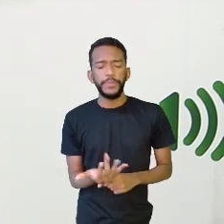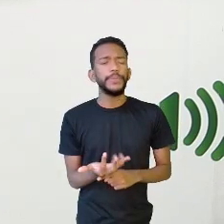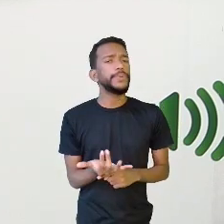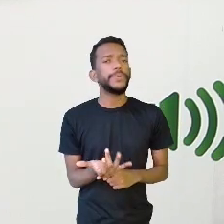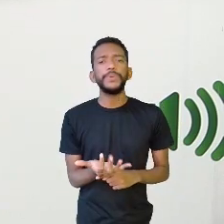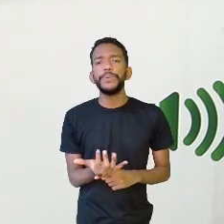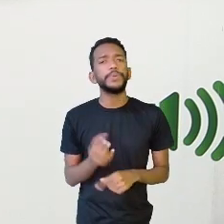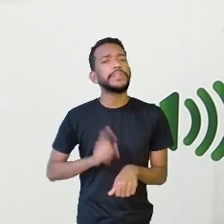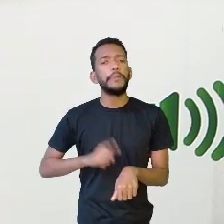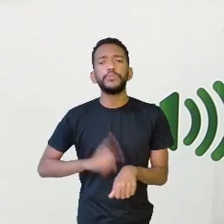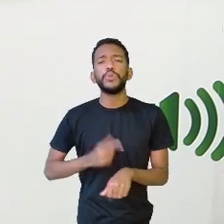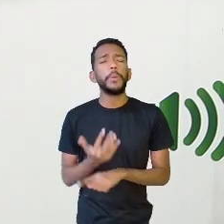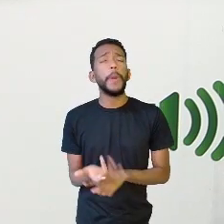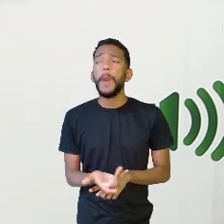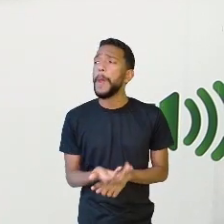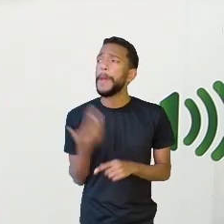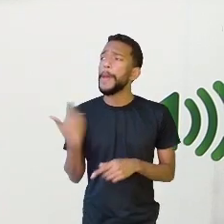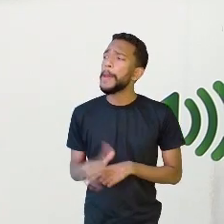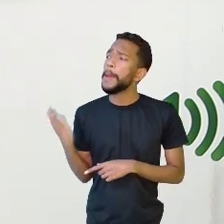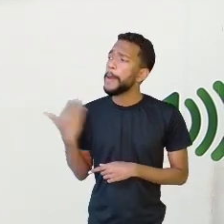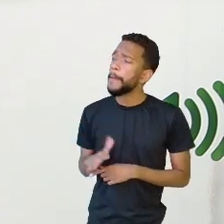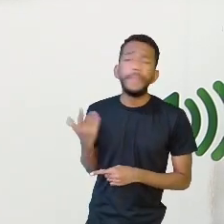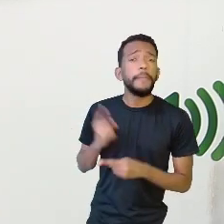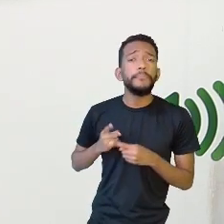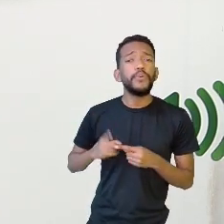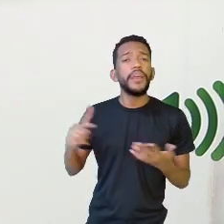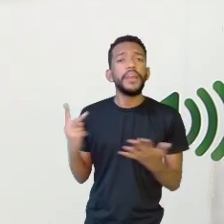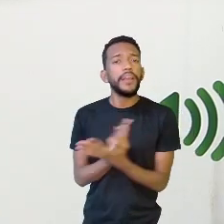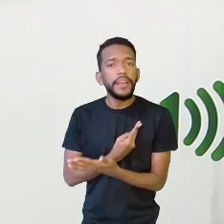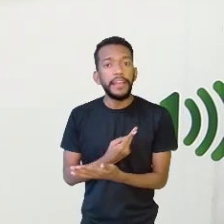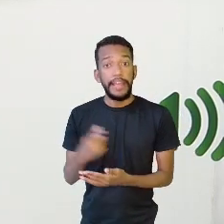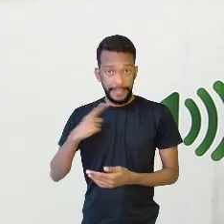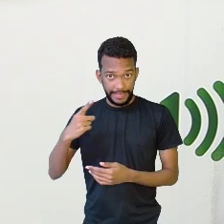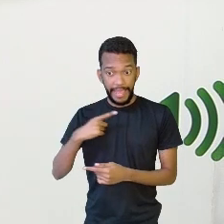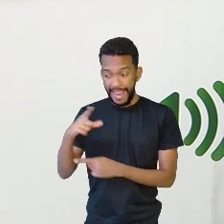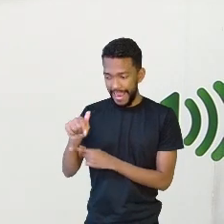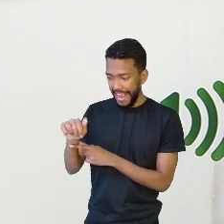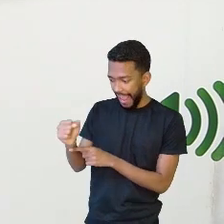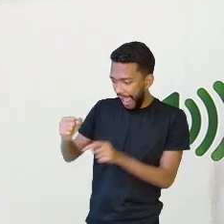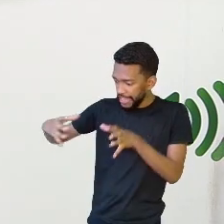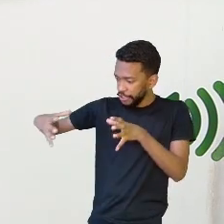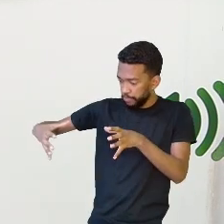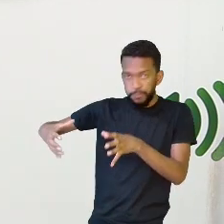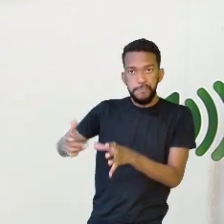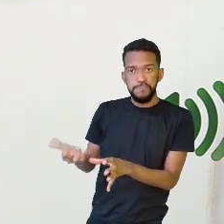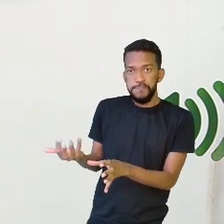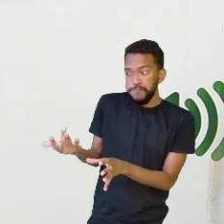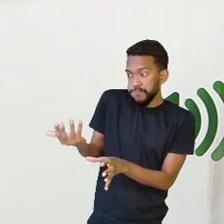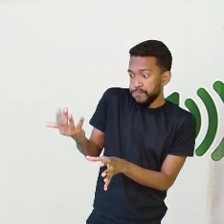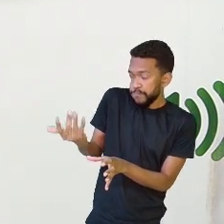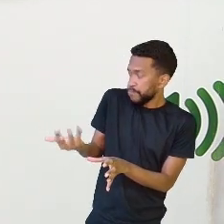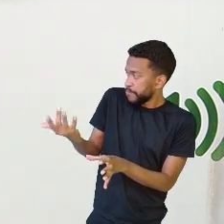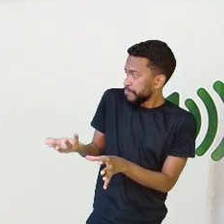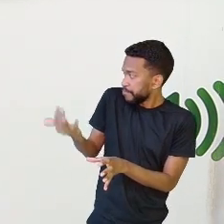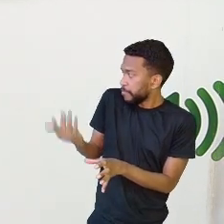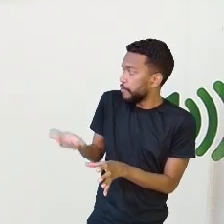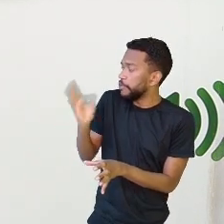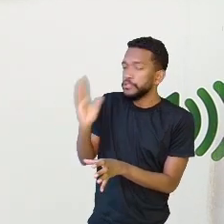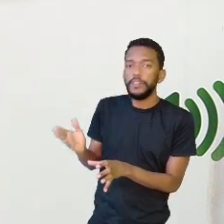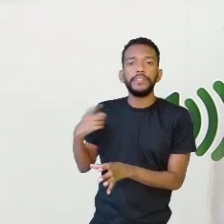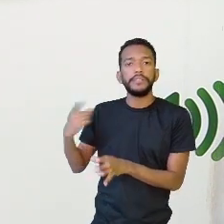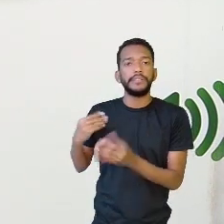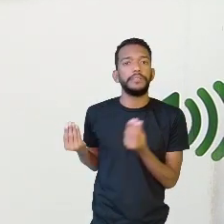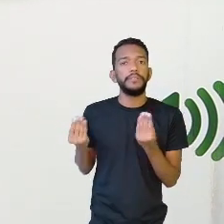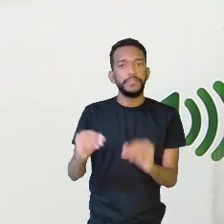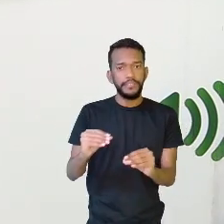chama o tempo inteiro? Aquilo acontece porque nós temos um gás inflamável que está sendo colocado